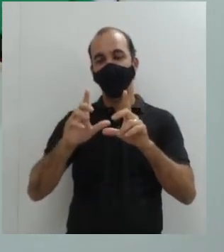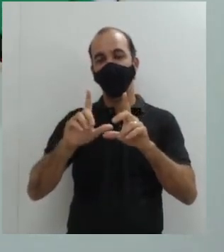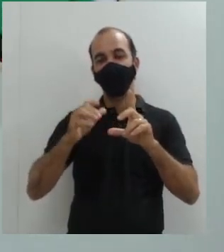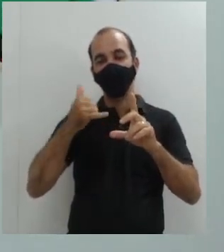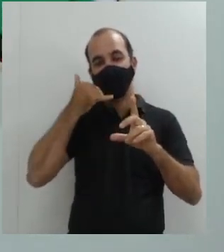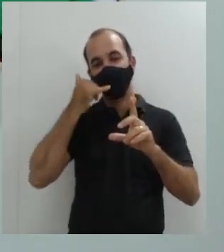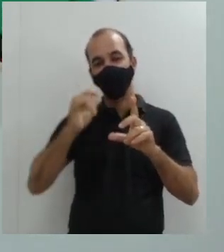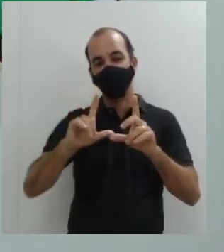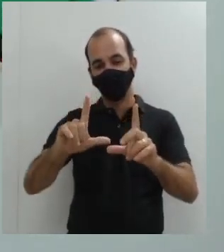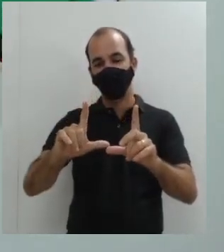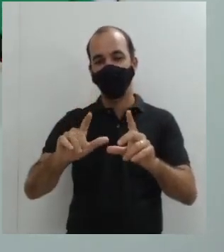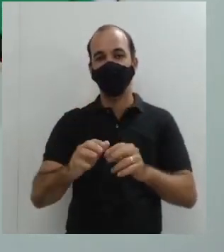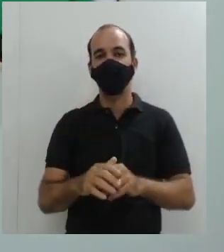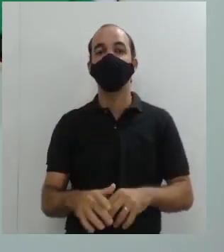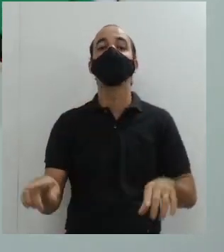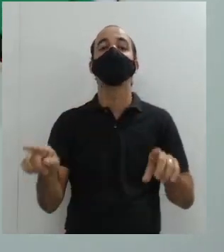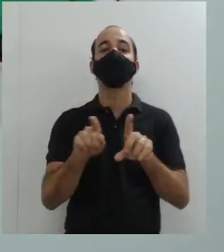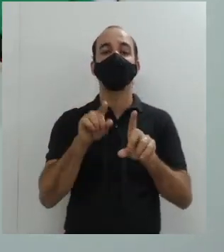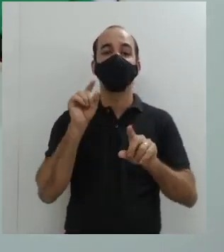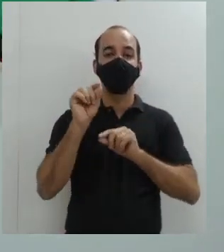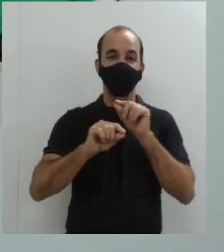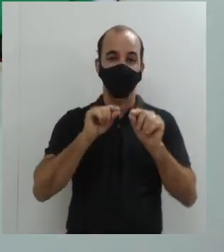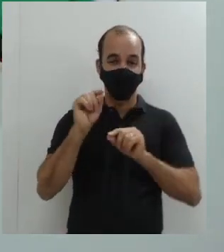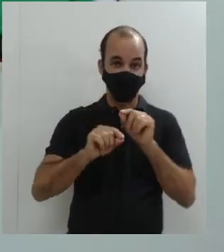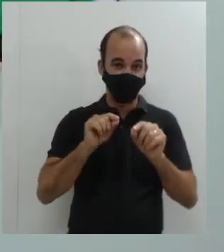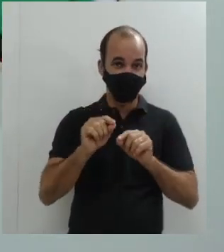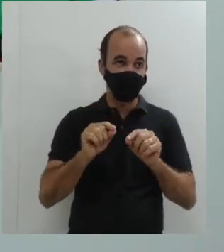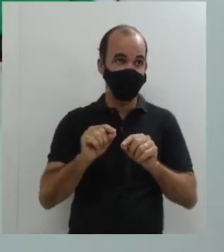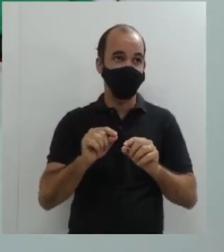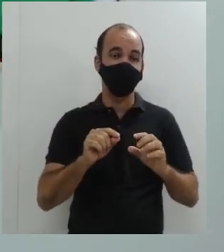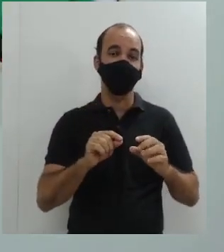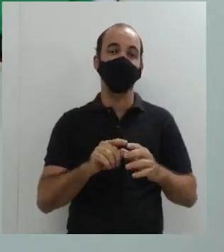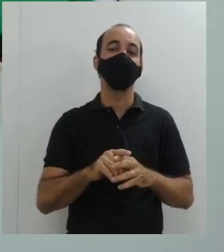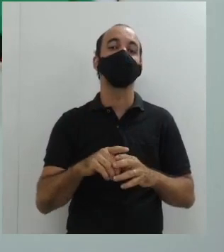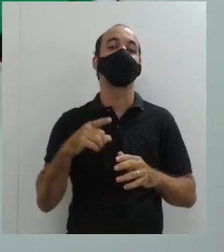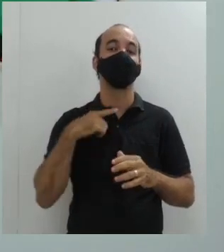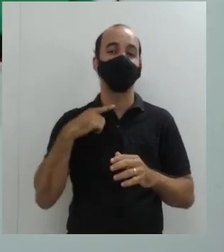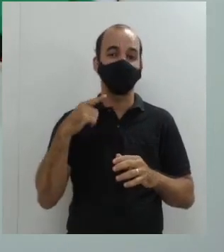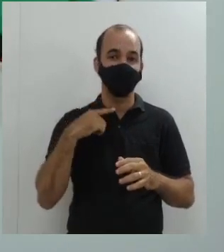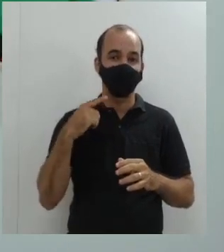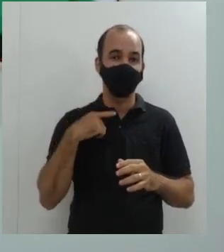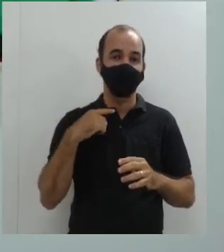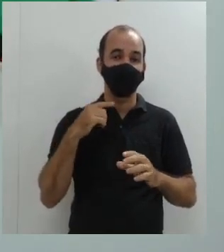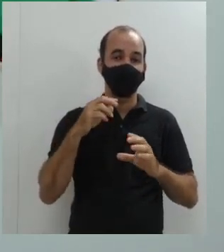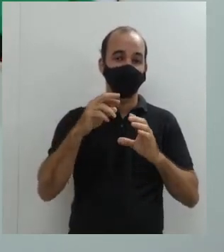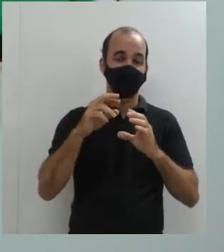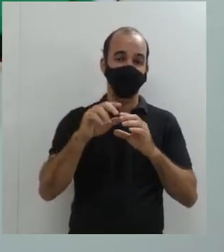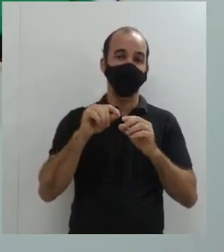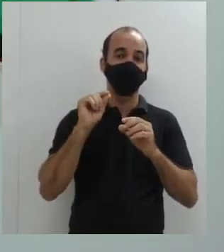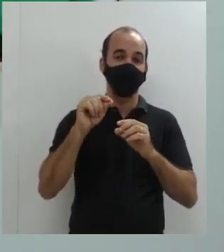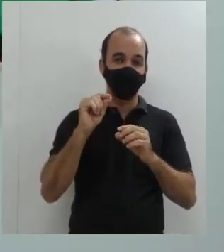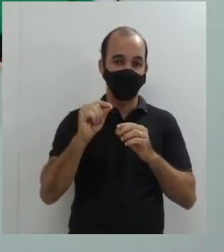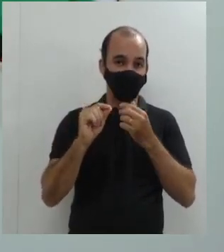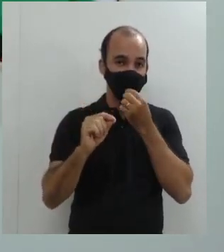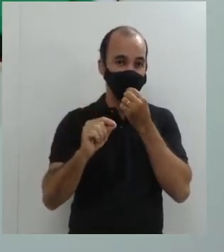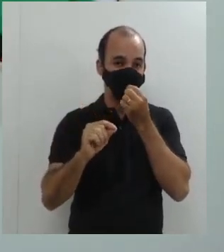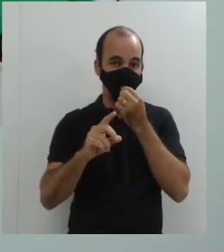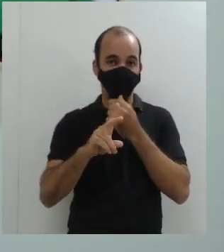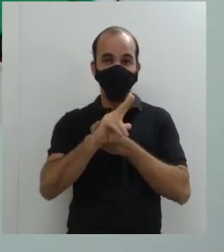Além disso, Robertão, tem ainda uma promoção massa, né? Tem uma promoção massa que é a promoção do São